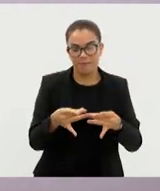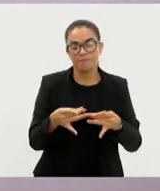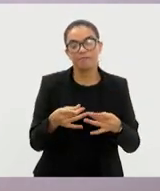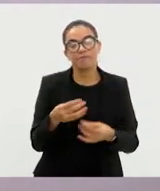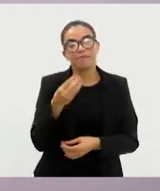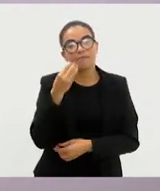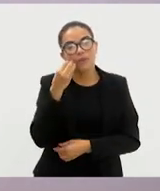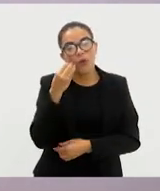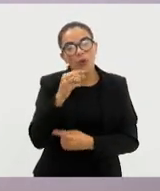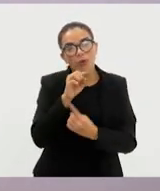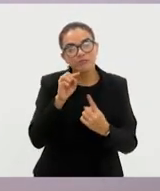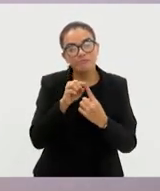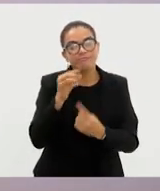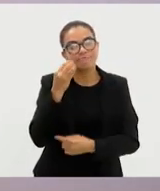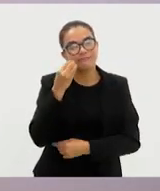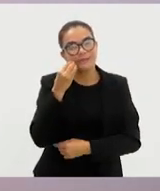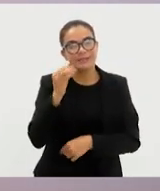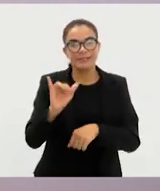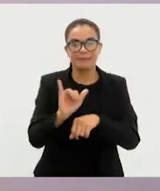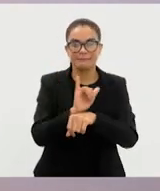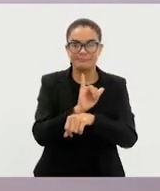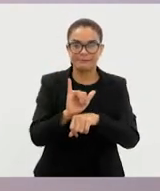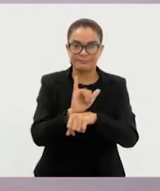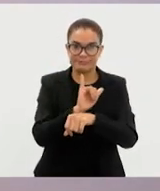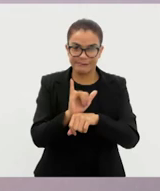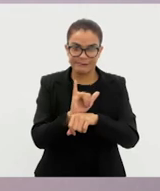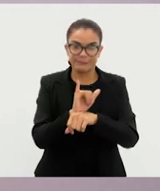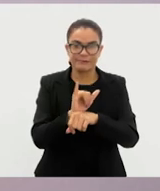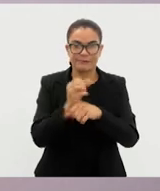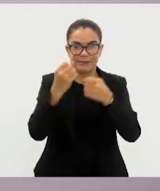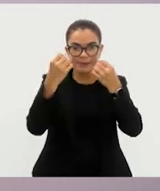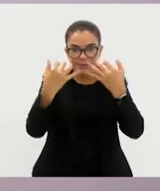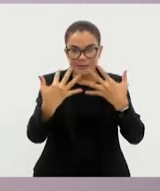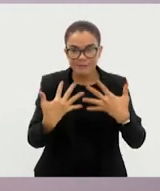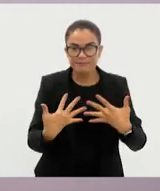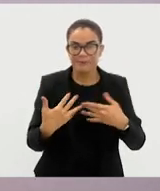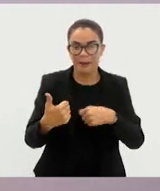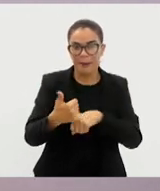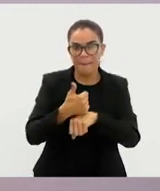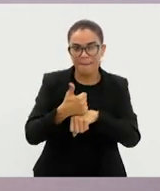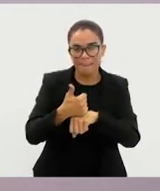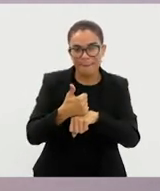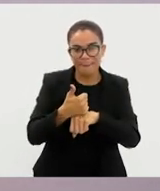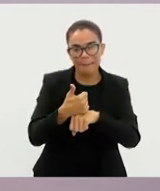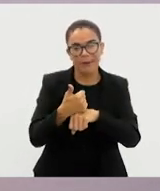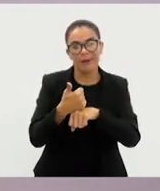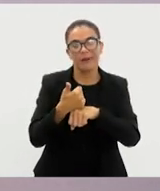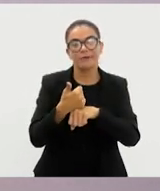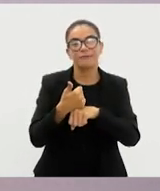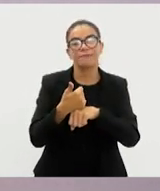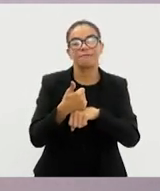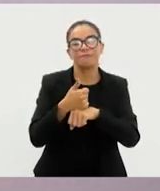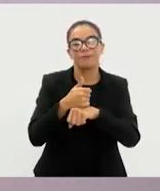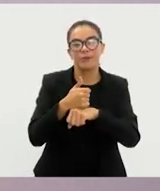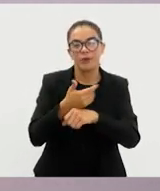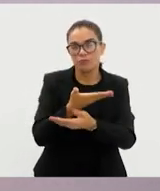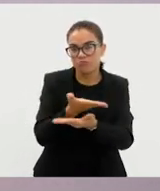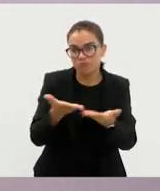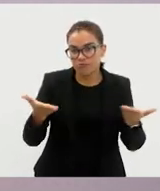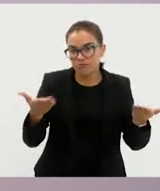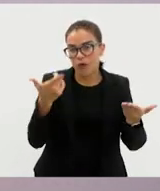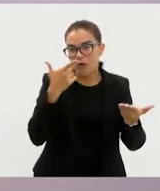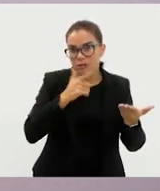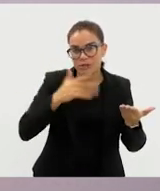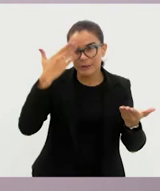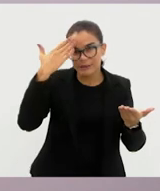tentar fazer isso de uma maneira bastante didática, bastante técnica, mas bastante didática, para que todos possam compreender